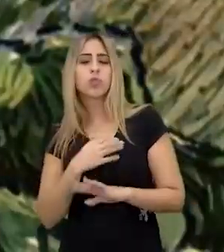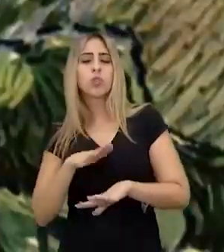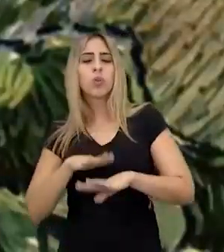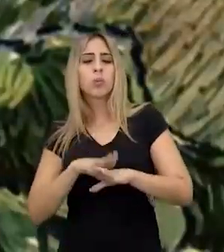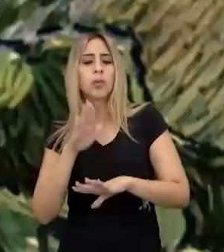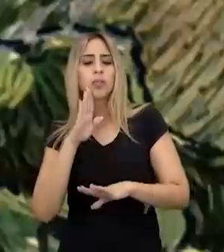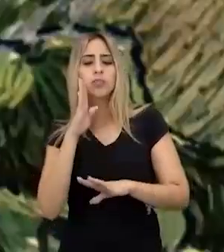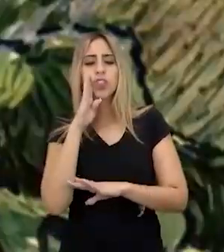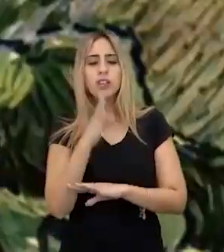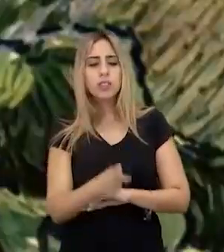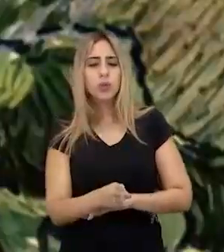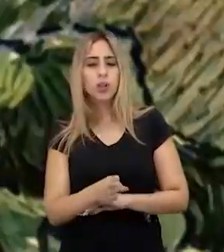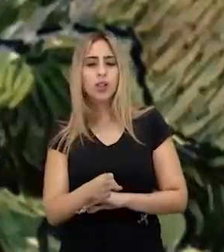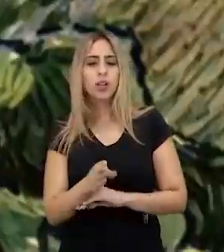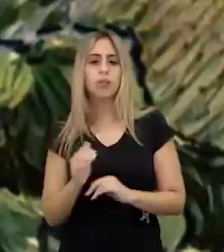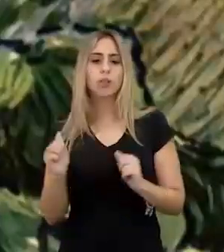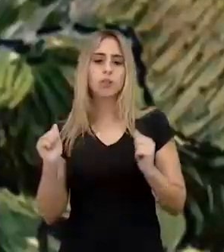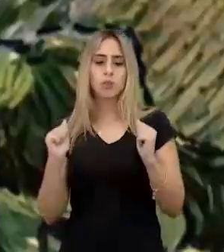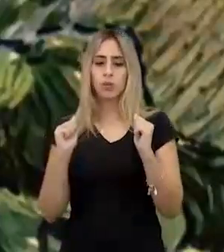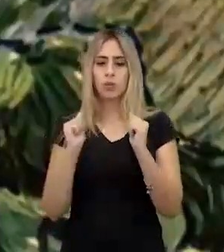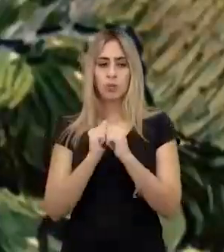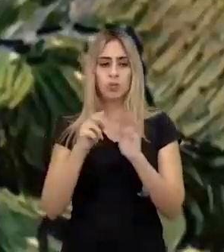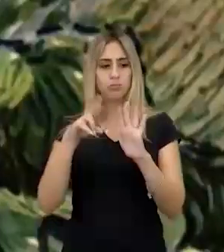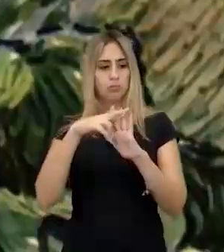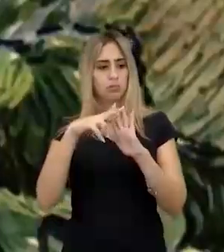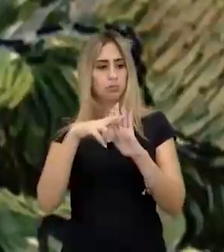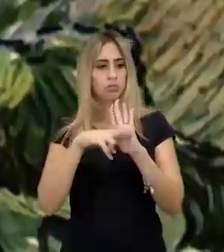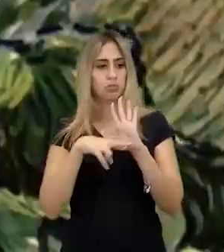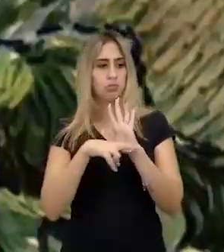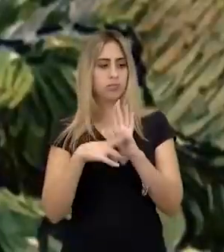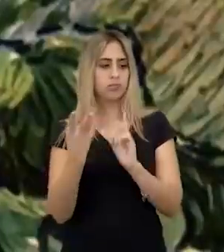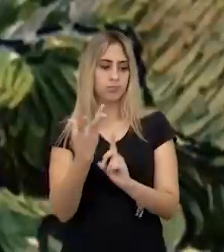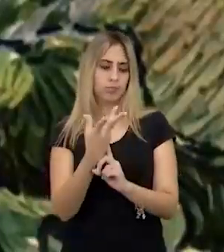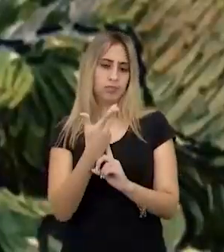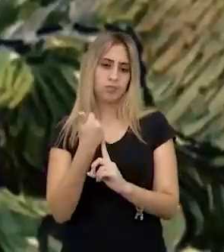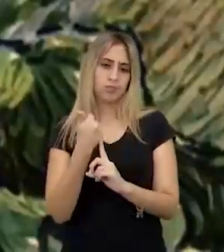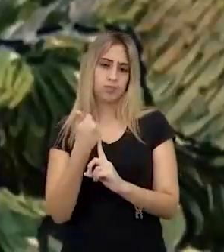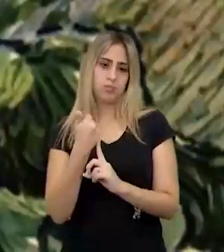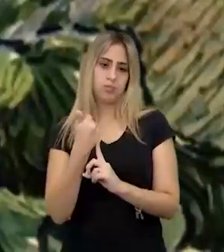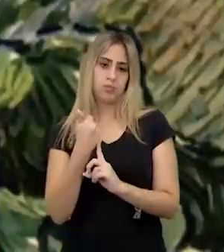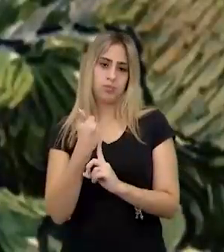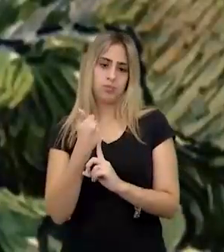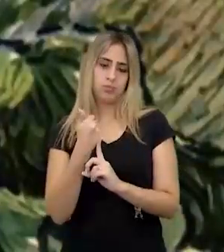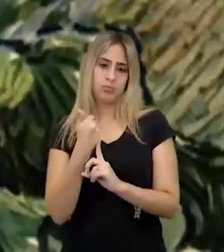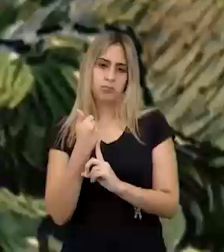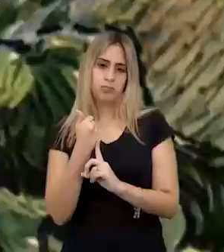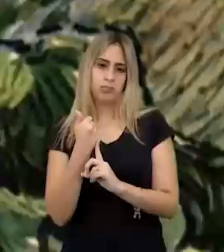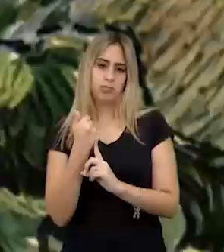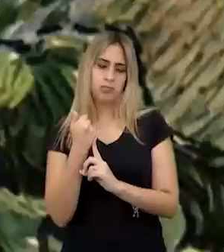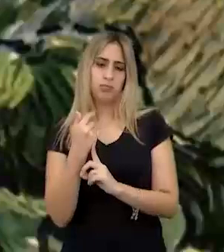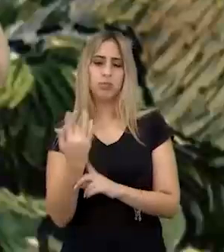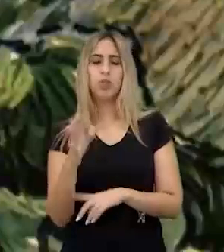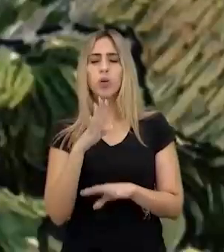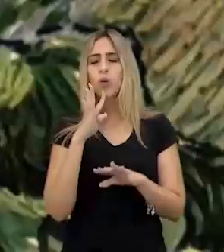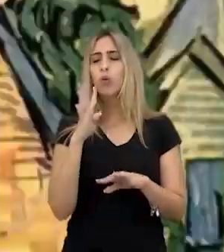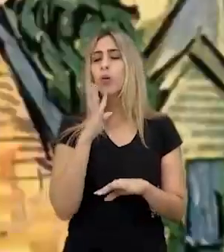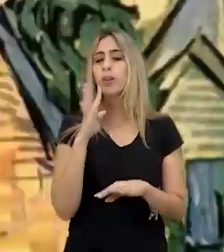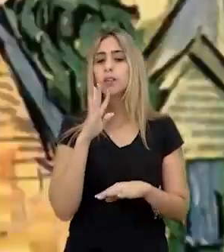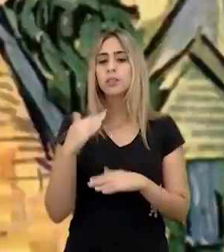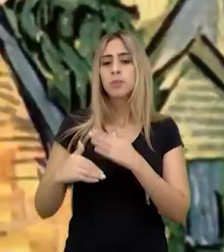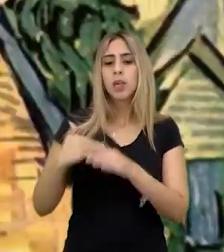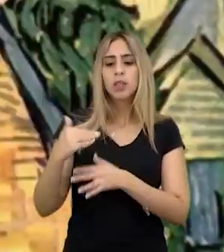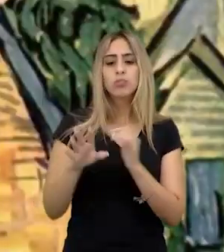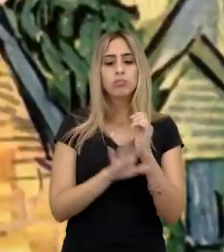mais direcionada com aquelas regras da arte, né? Os cânones, aquele conhecimento mesmo da